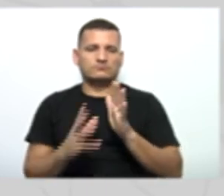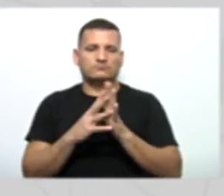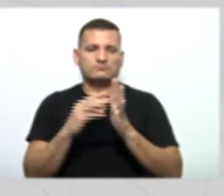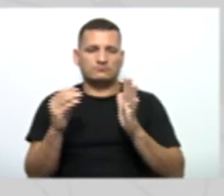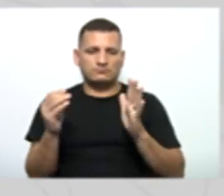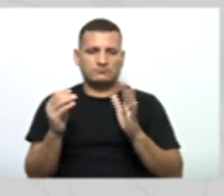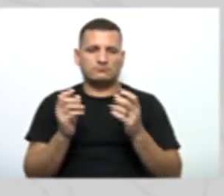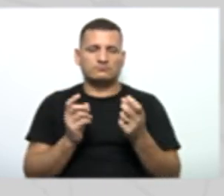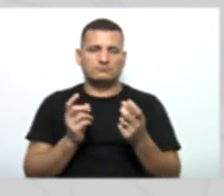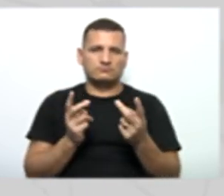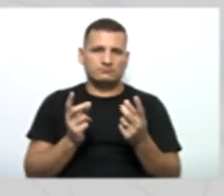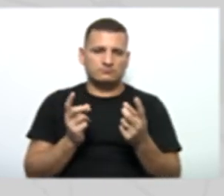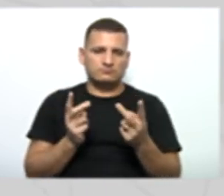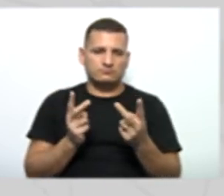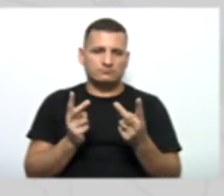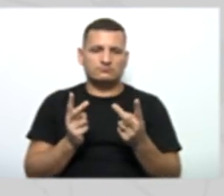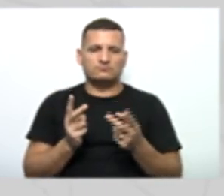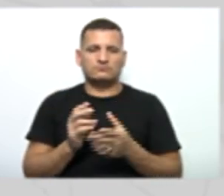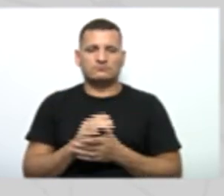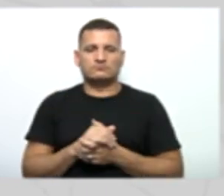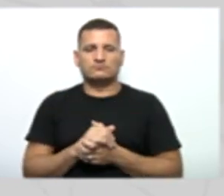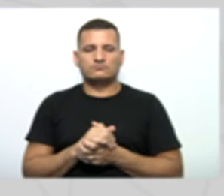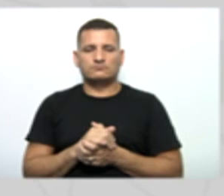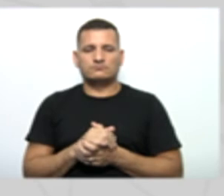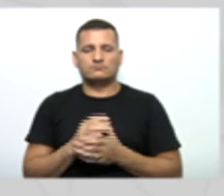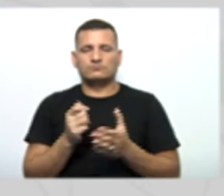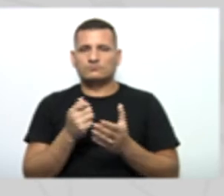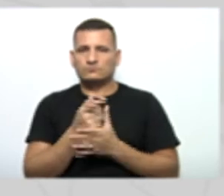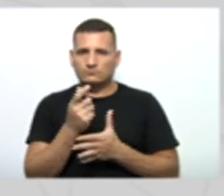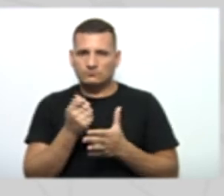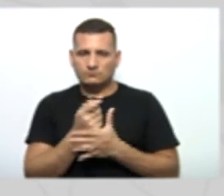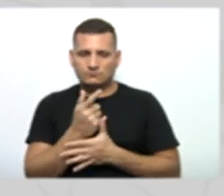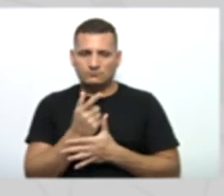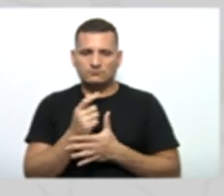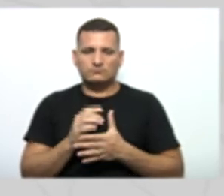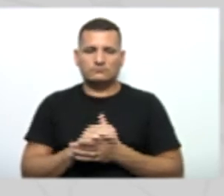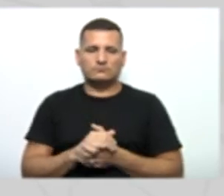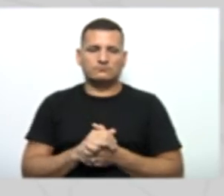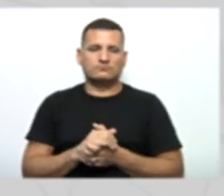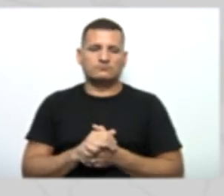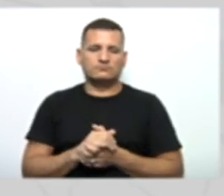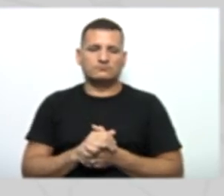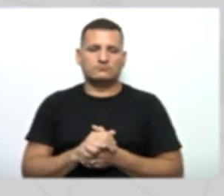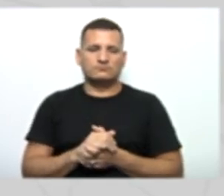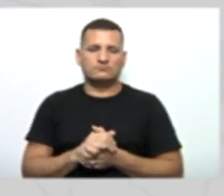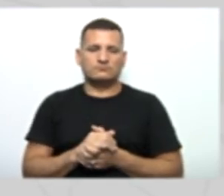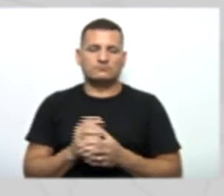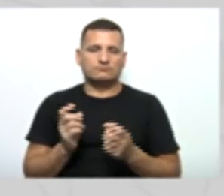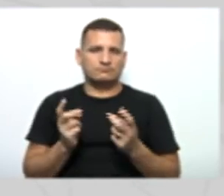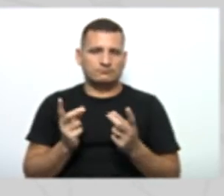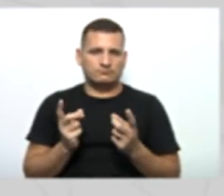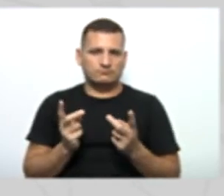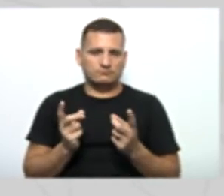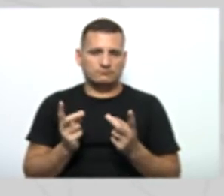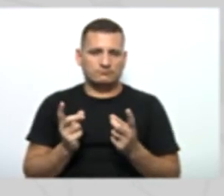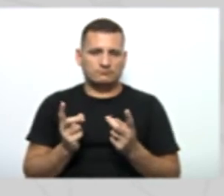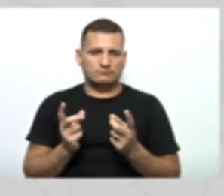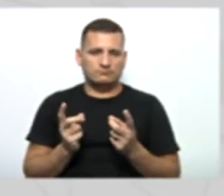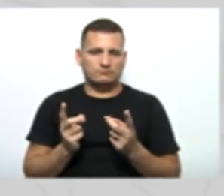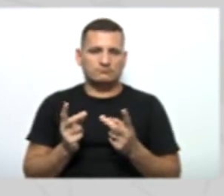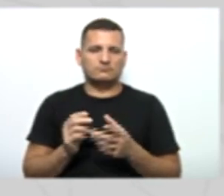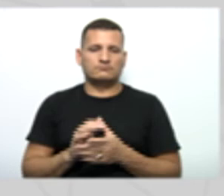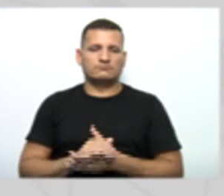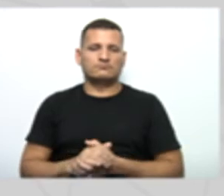identificou. Vendedor, identificou. Comprador, identificou. E a venda,